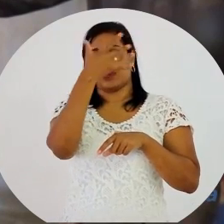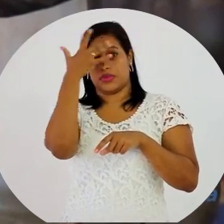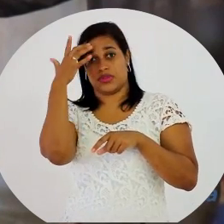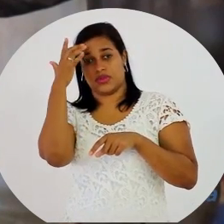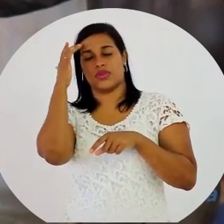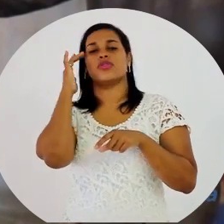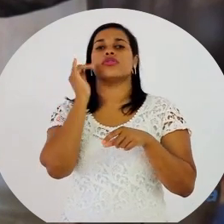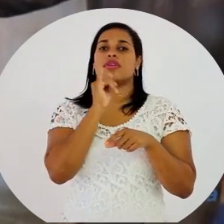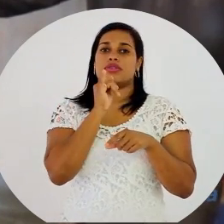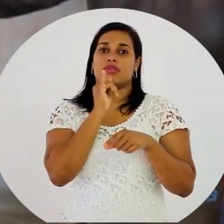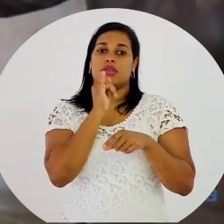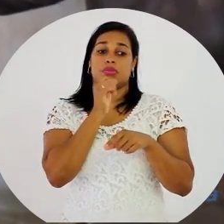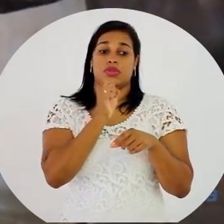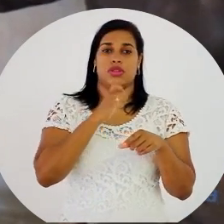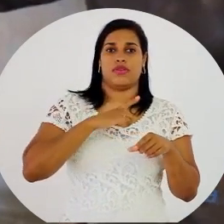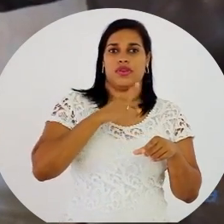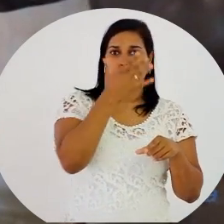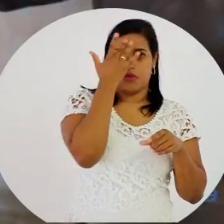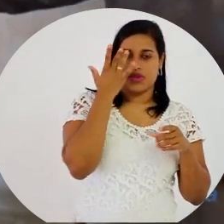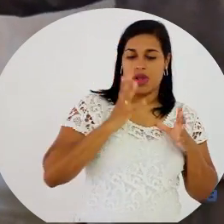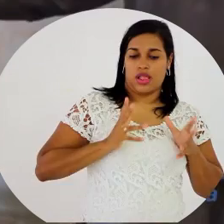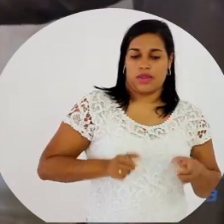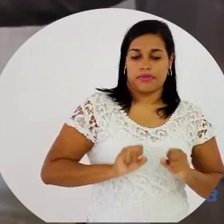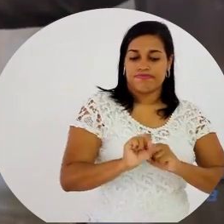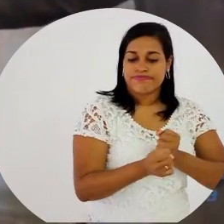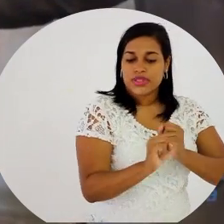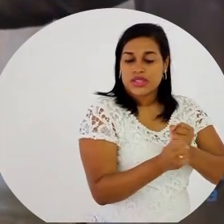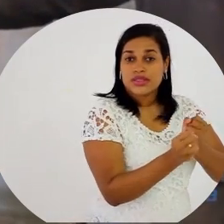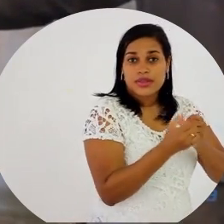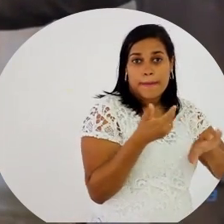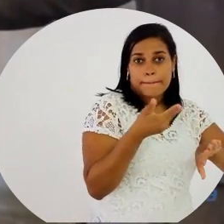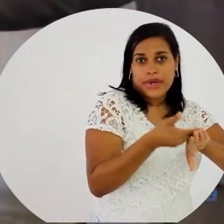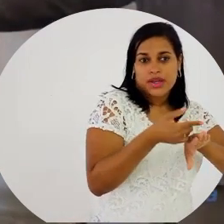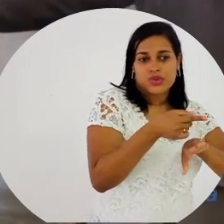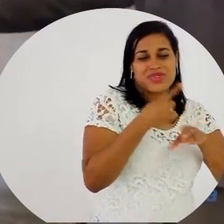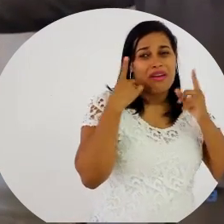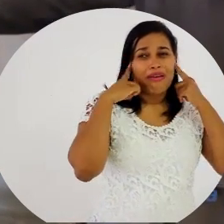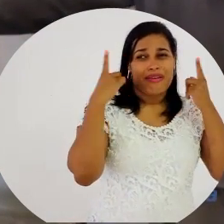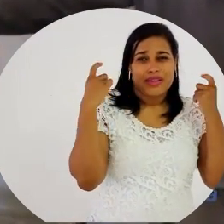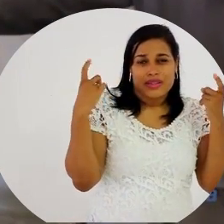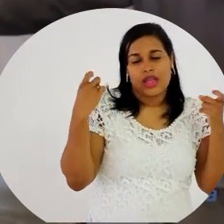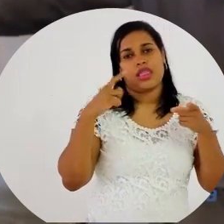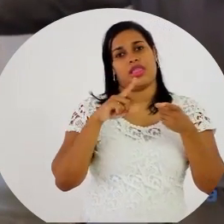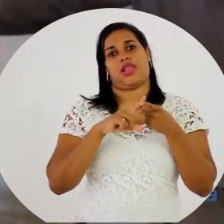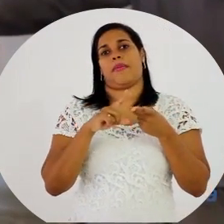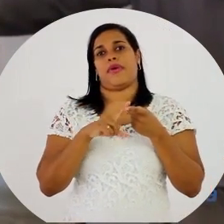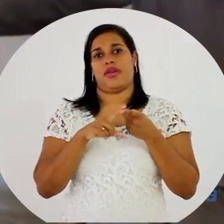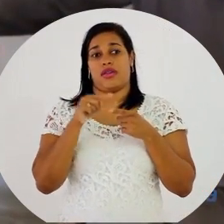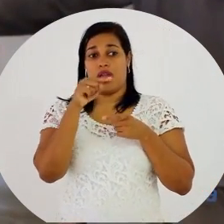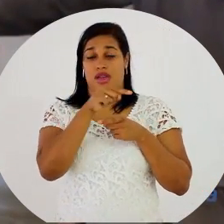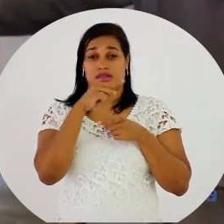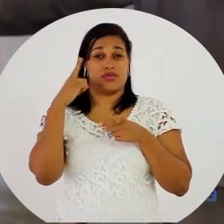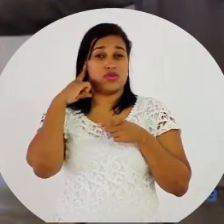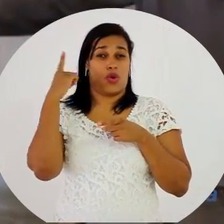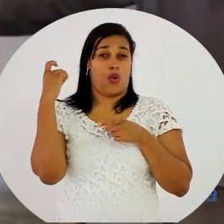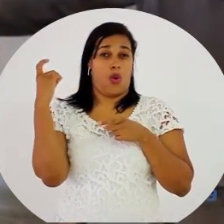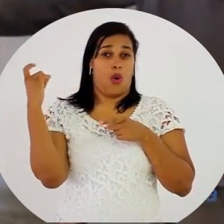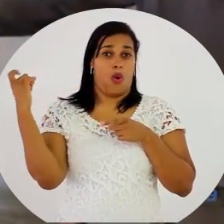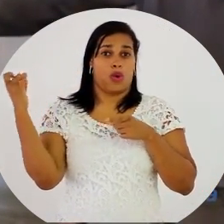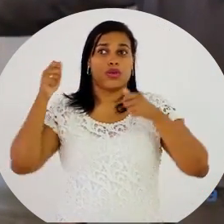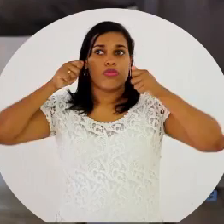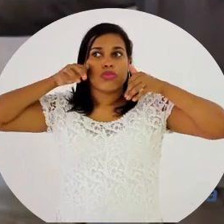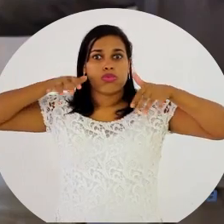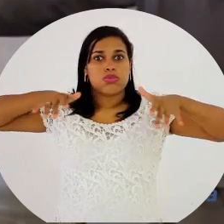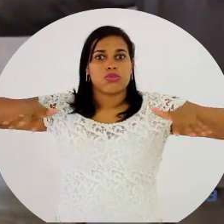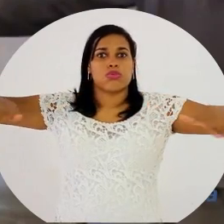um servente aqui próximo, ele também estaria exposto a esse ruído. Então é necessário que eu saiba qual é o meio de propagação. Esse ruído se propaga como? Ele vai se